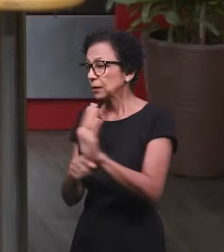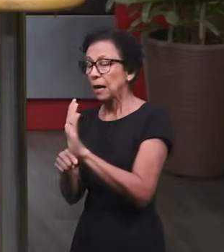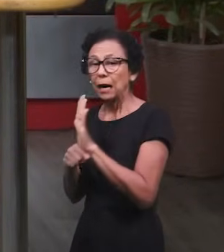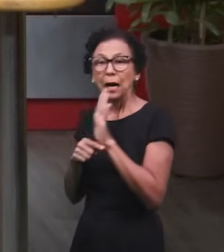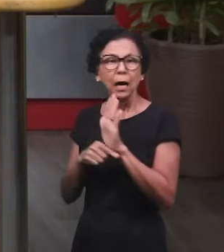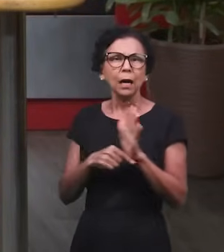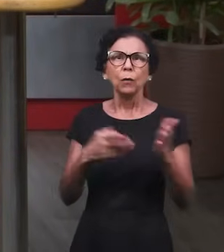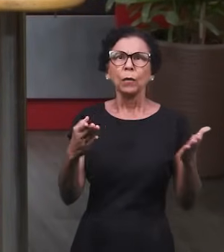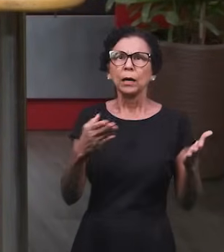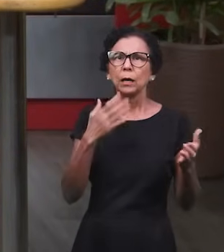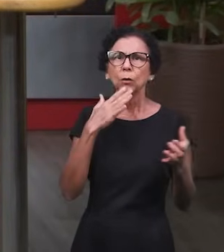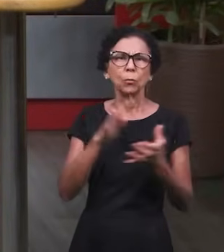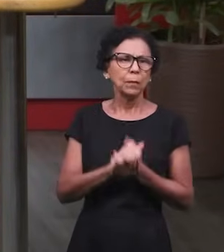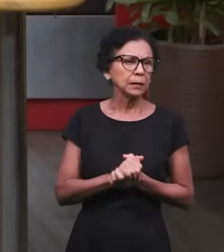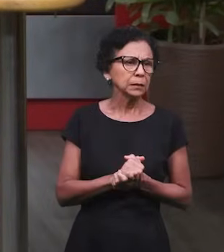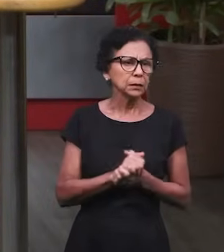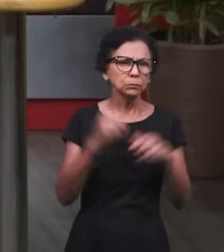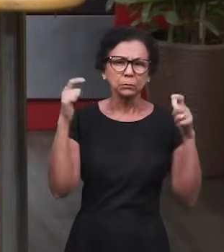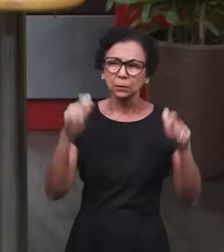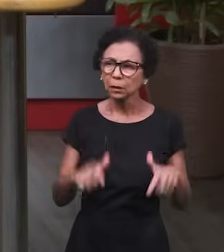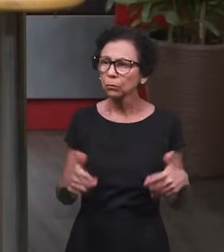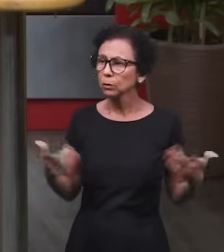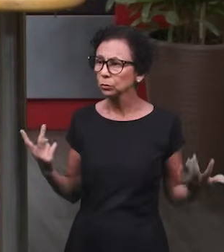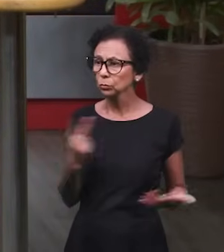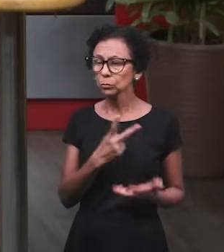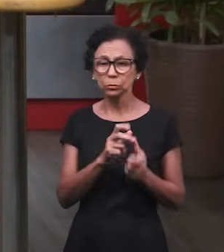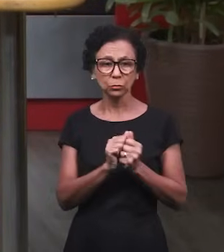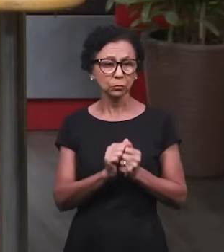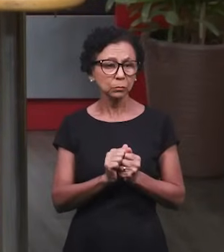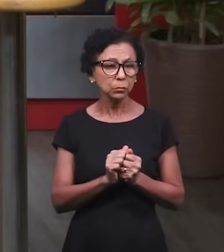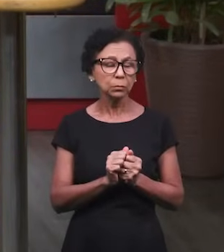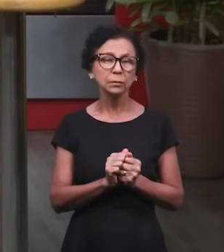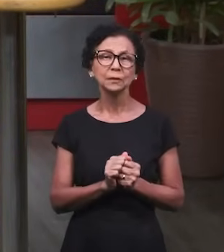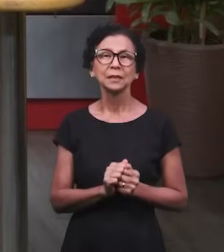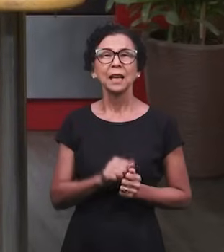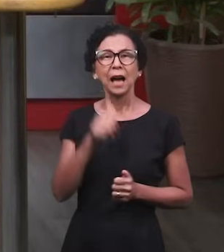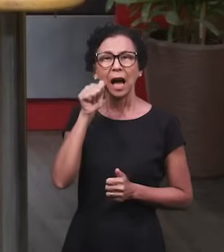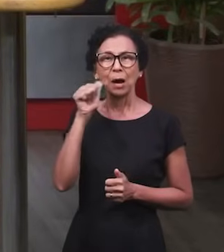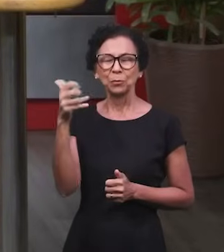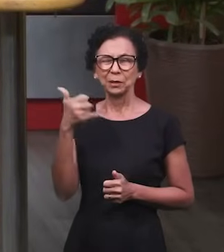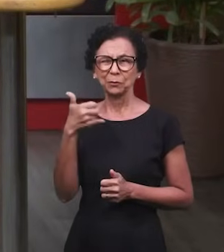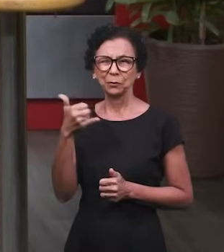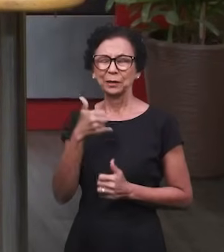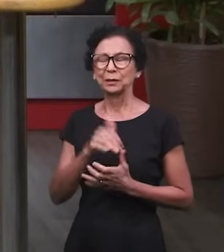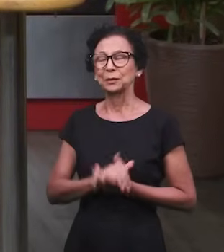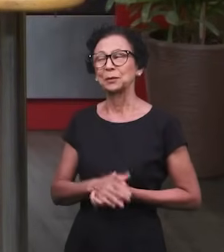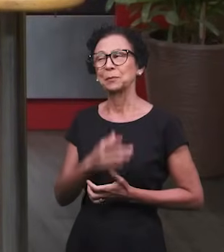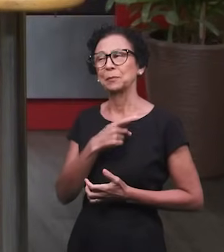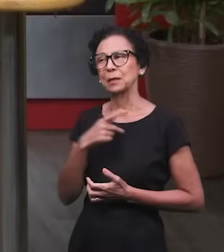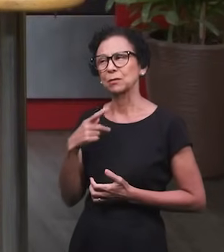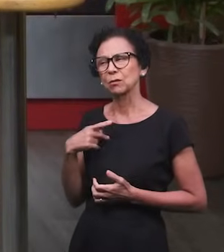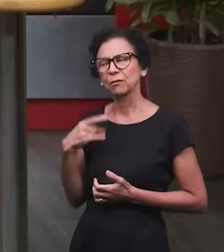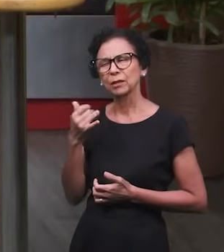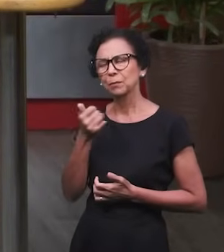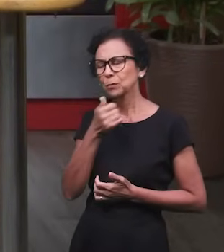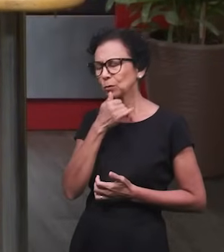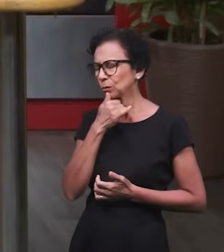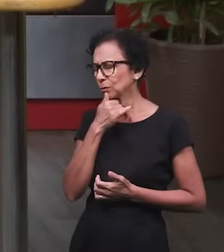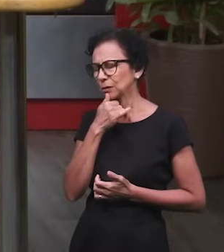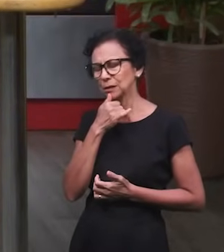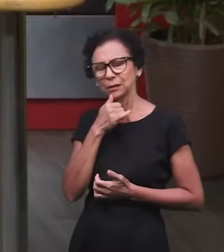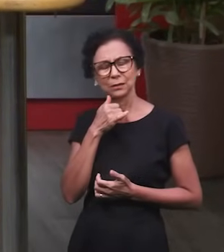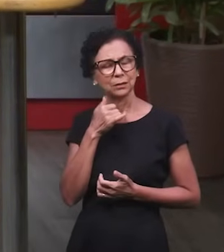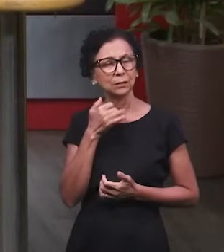procurando onde que ele tava porque estava os dois juntos né aí ela me contando esse fato Fala pastor fiquei muito triste com fato com ISO o que aconteceu minha